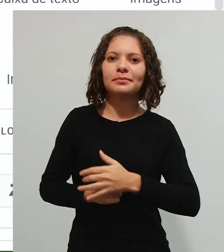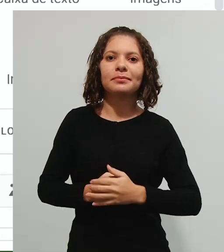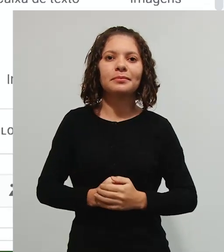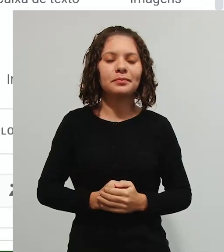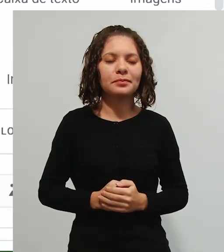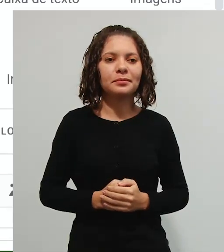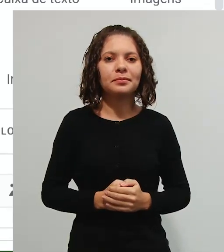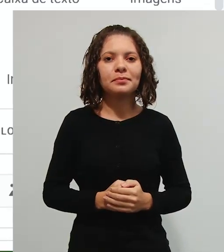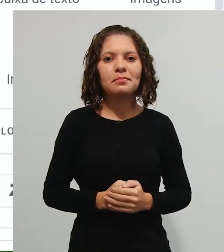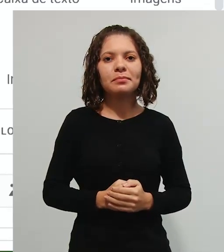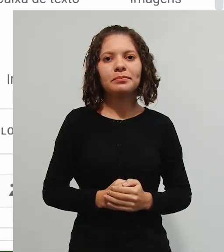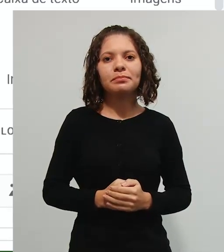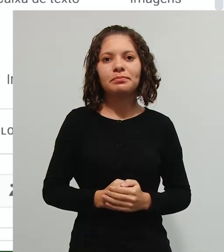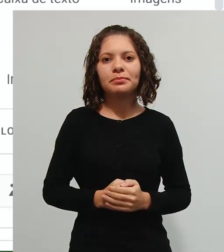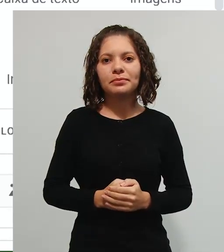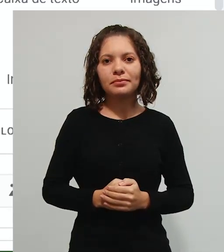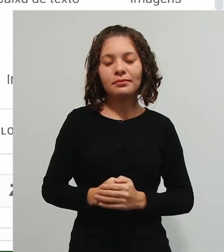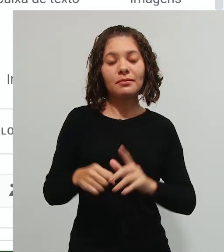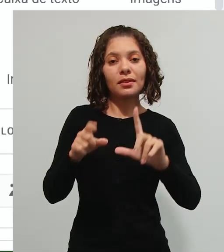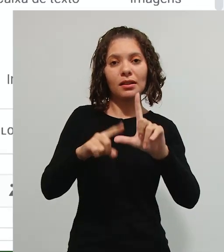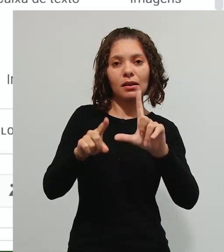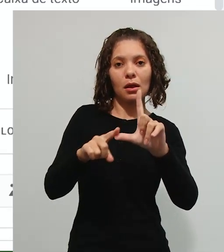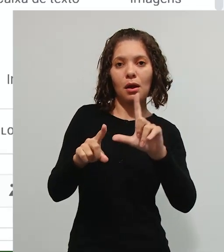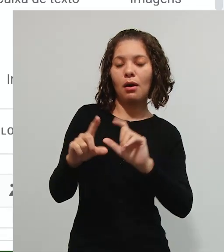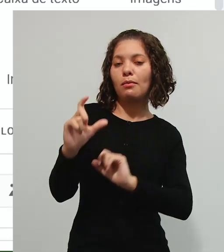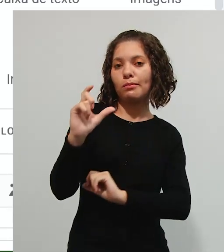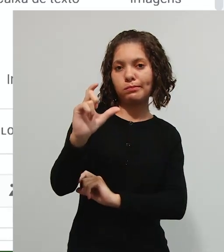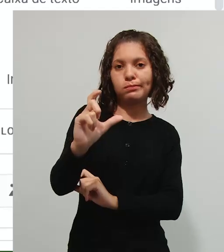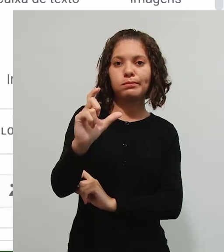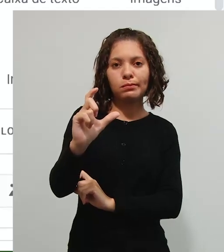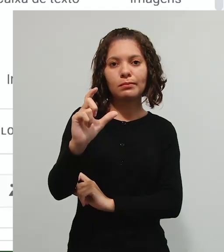letra maiúscula. A